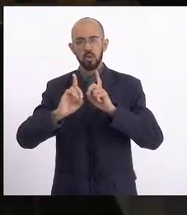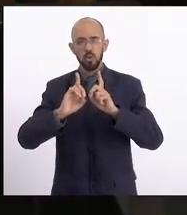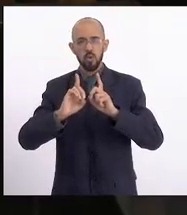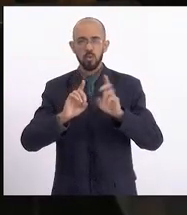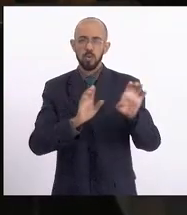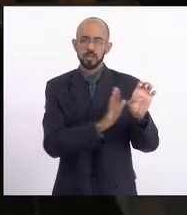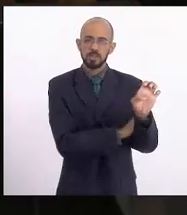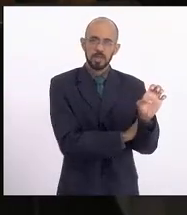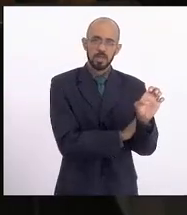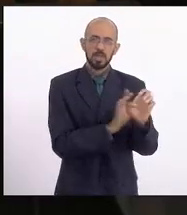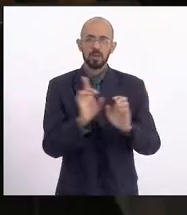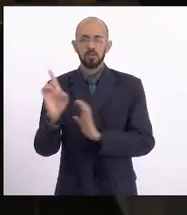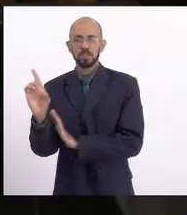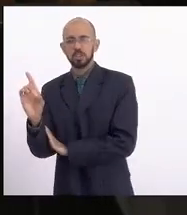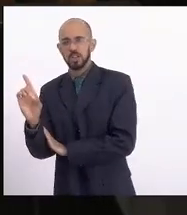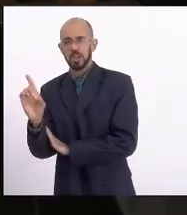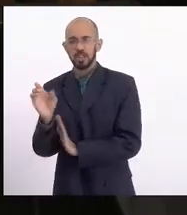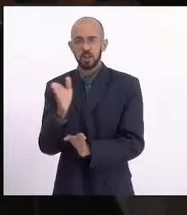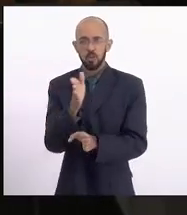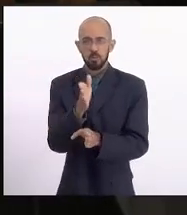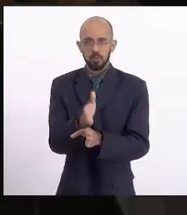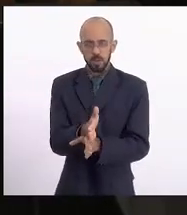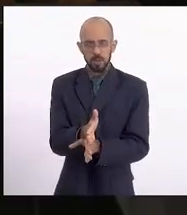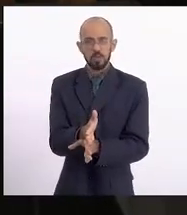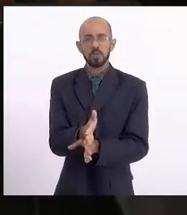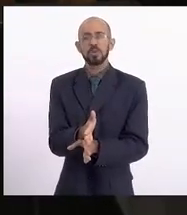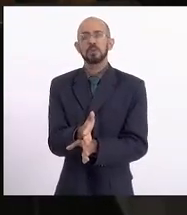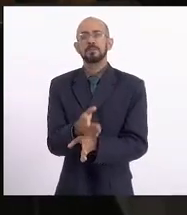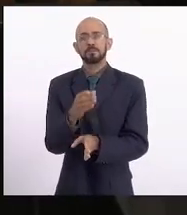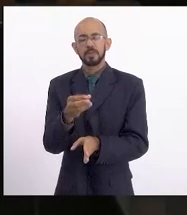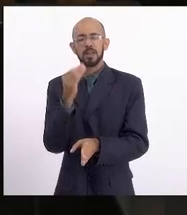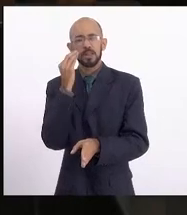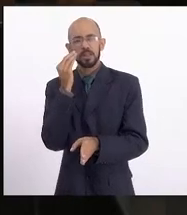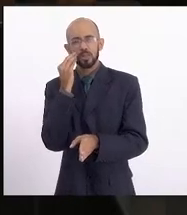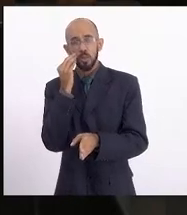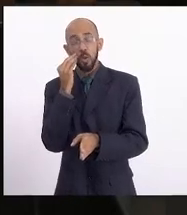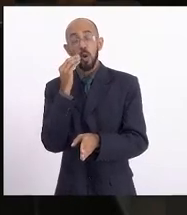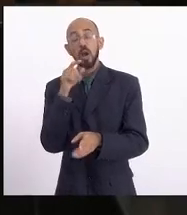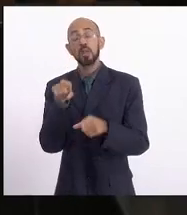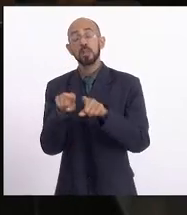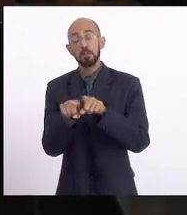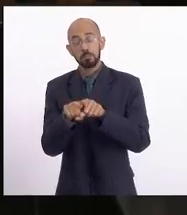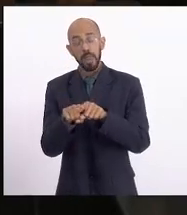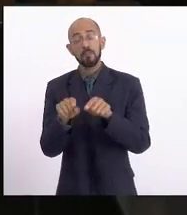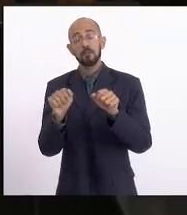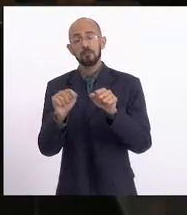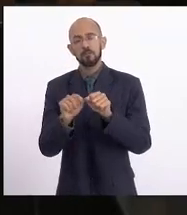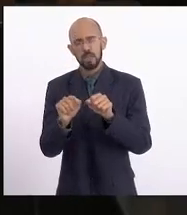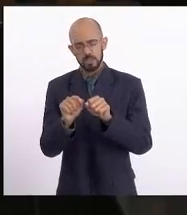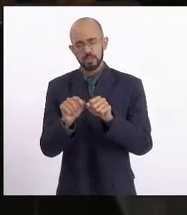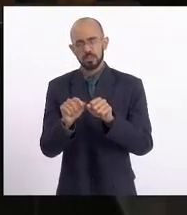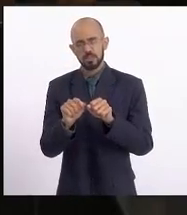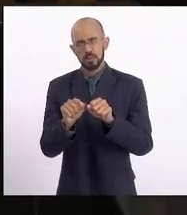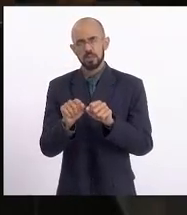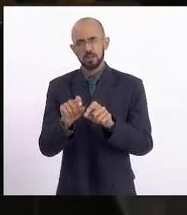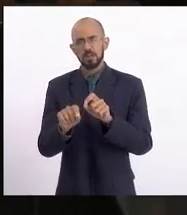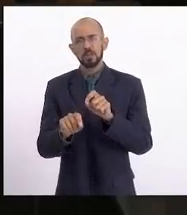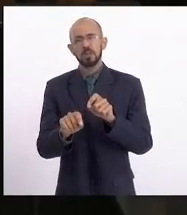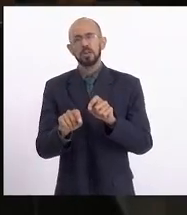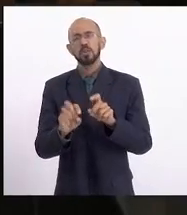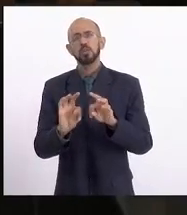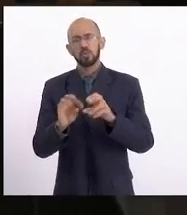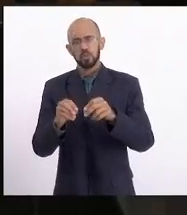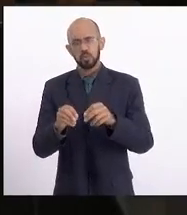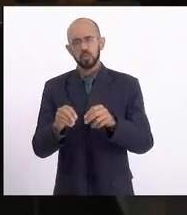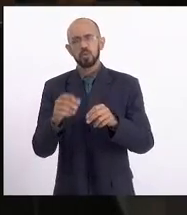com a direita, com o centro, e tentou, e com certeza fez, o que pôde de